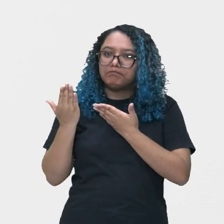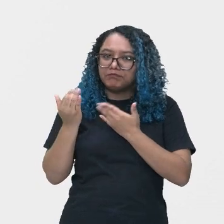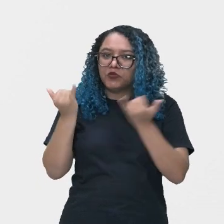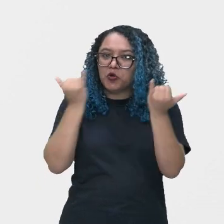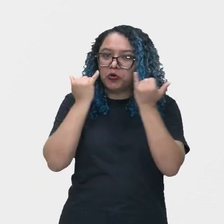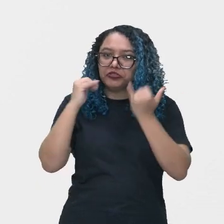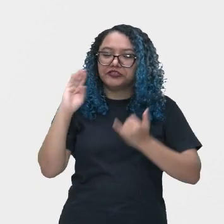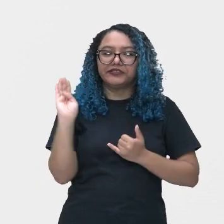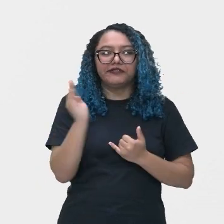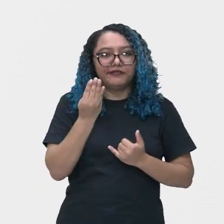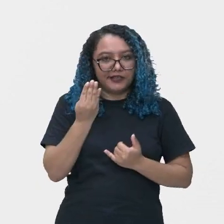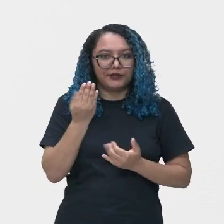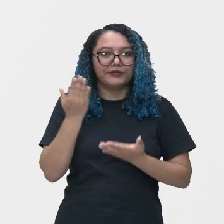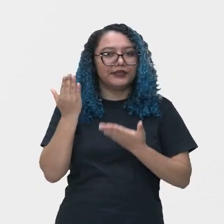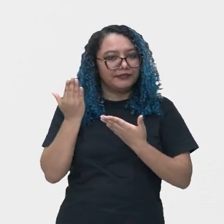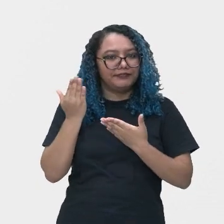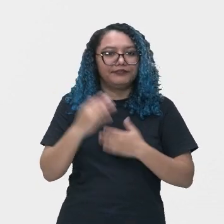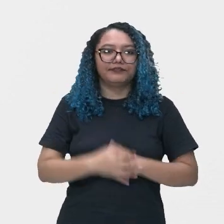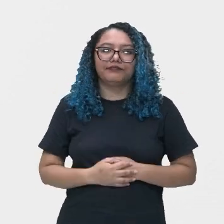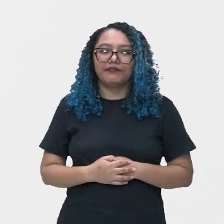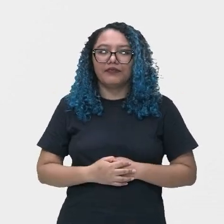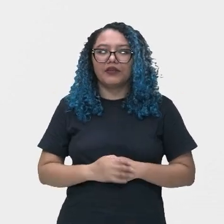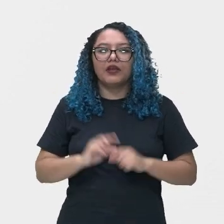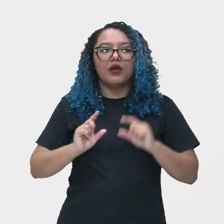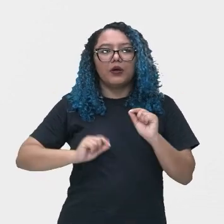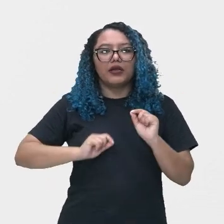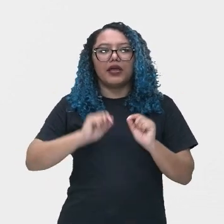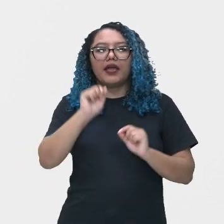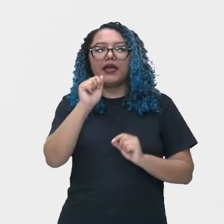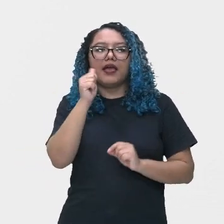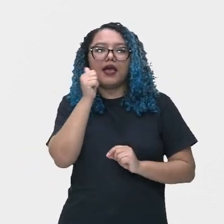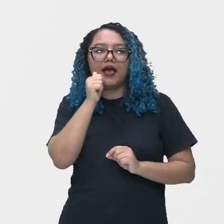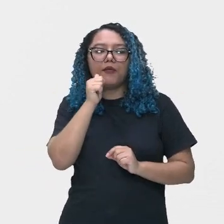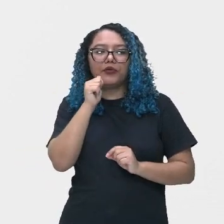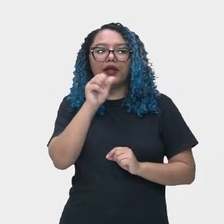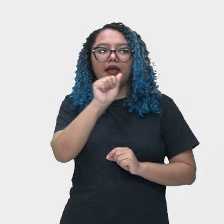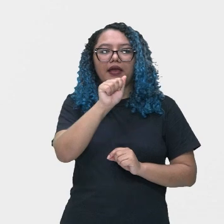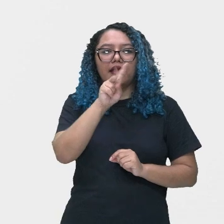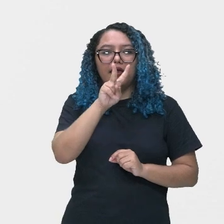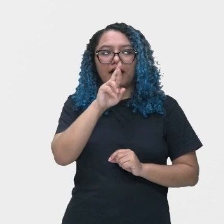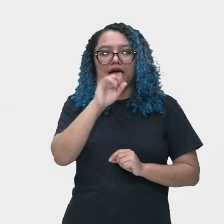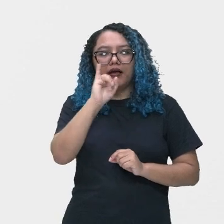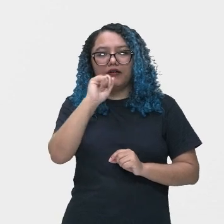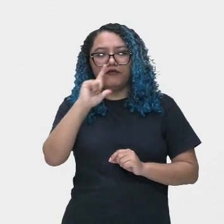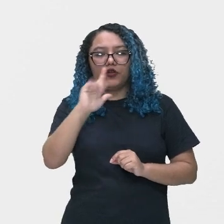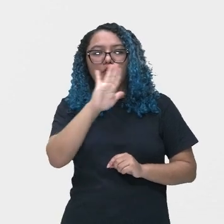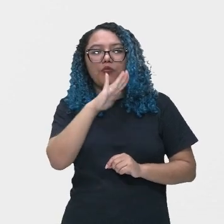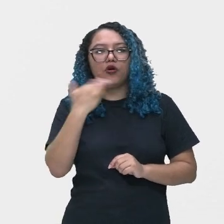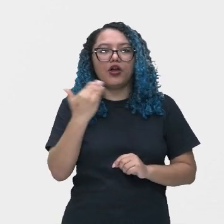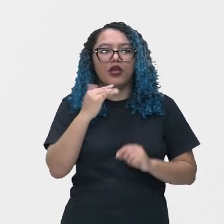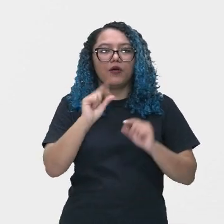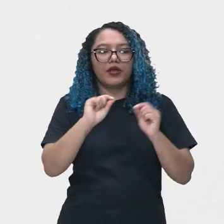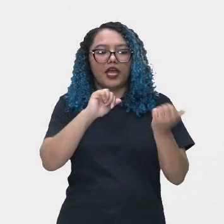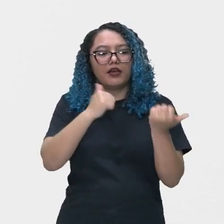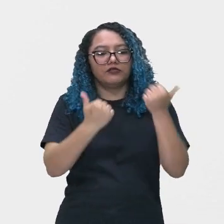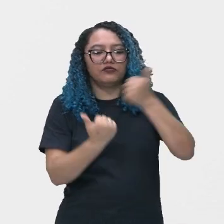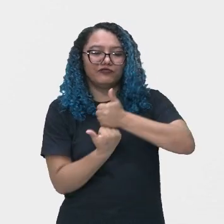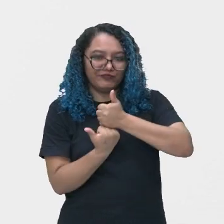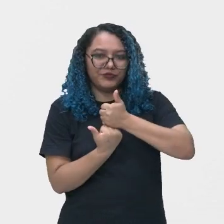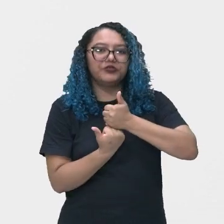Esse foi o título. Avril Lavigne, cantora muito famosa, morreu e foi substituída. Aqui na pergunta,